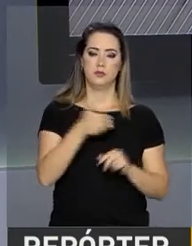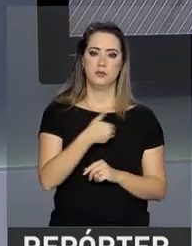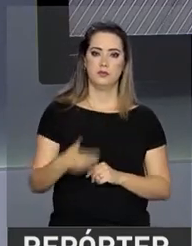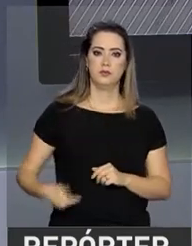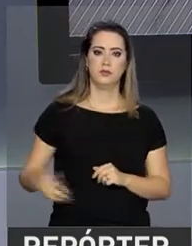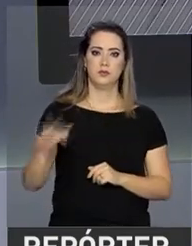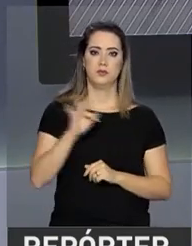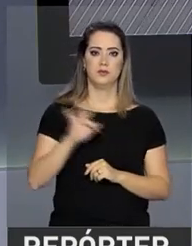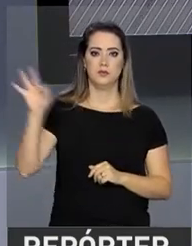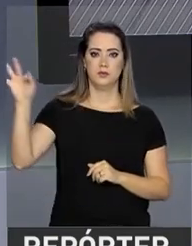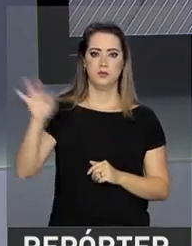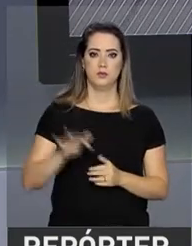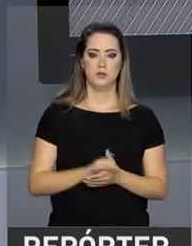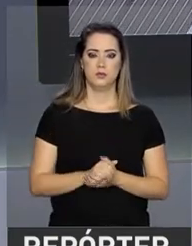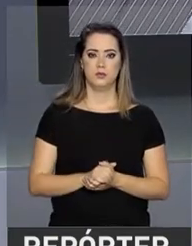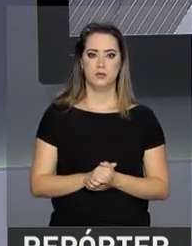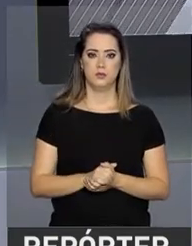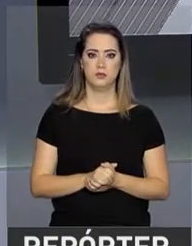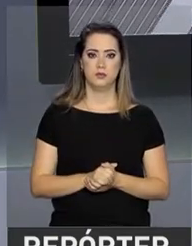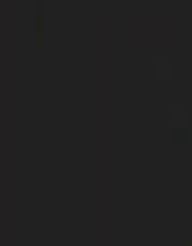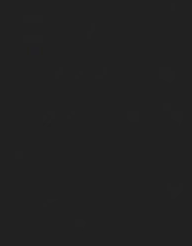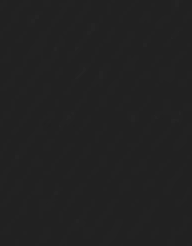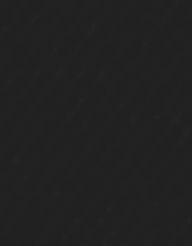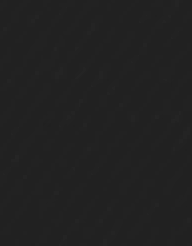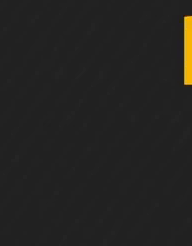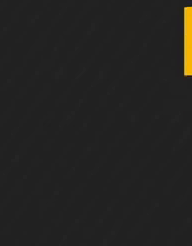na nbr a tv do governo federal